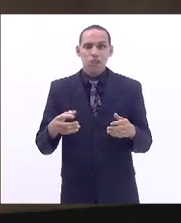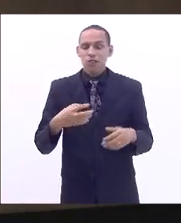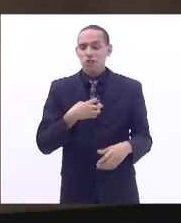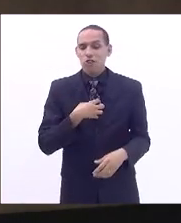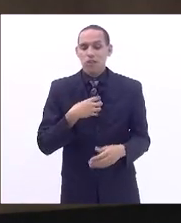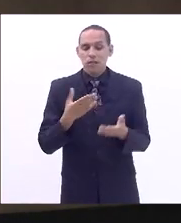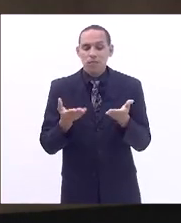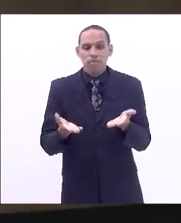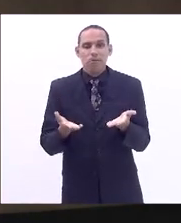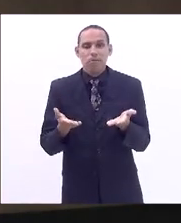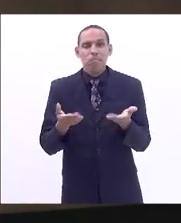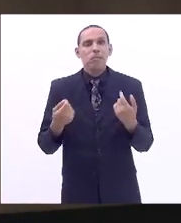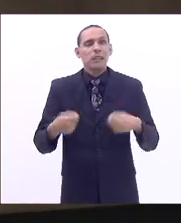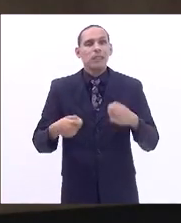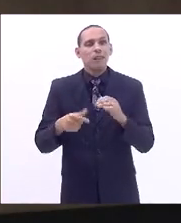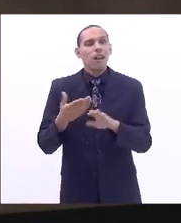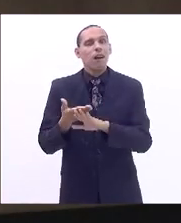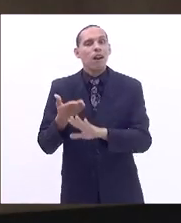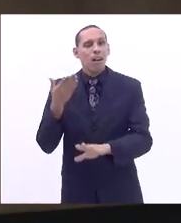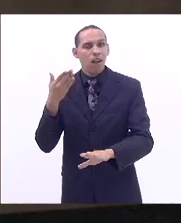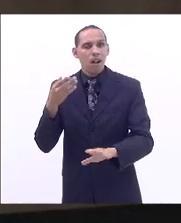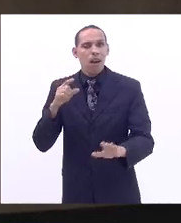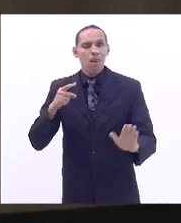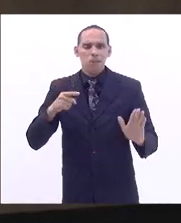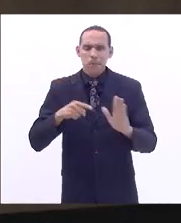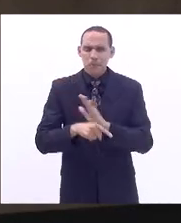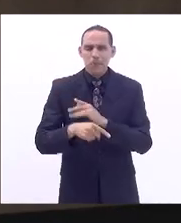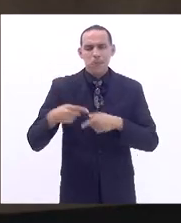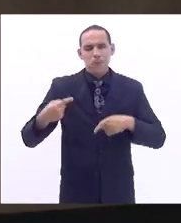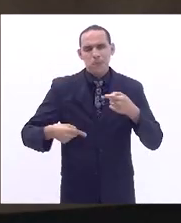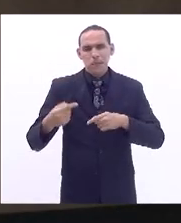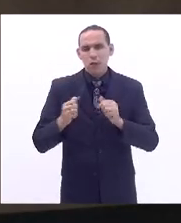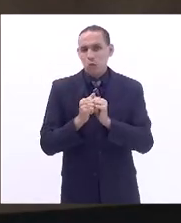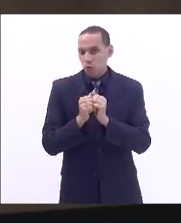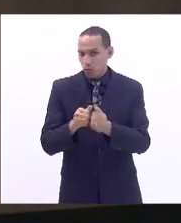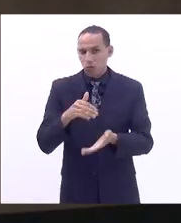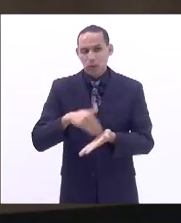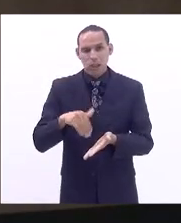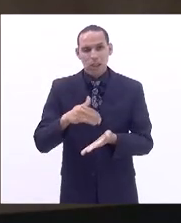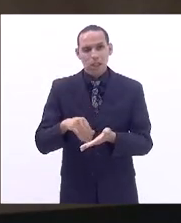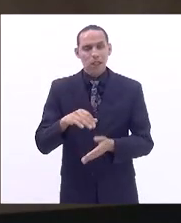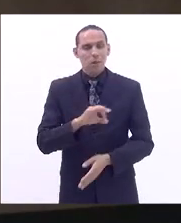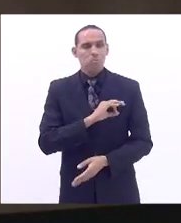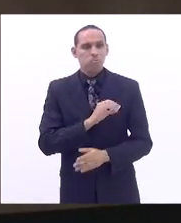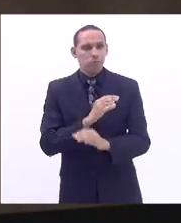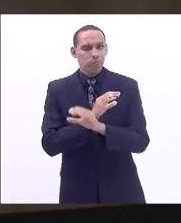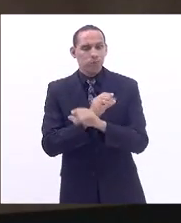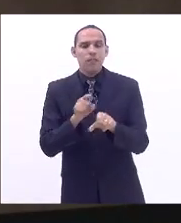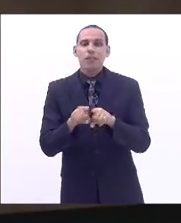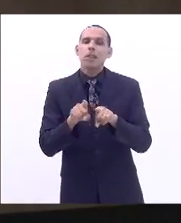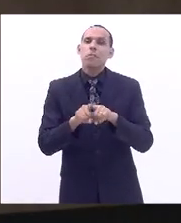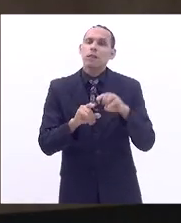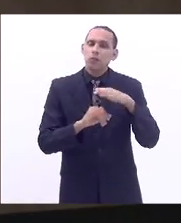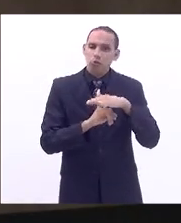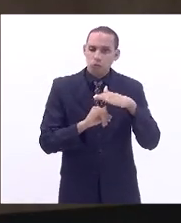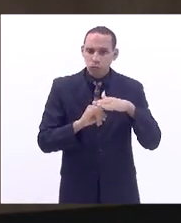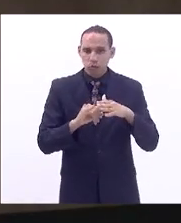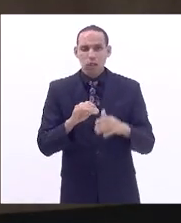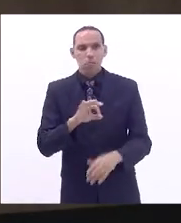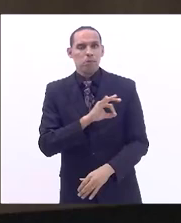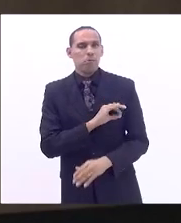sem que haja um amplo debate com a secretaria da Polícia Civil com instituição Polícia Civil